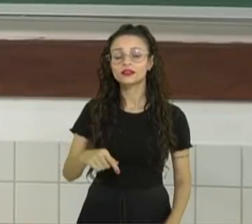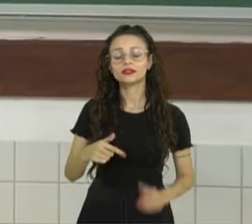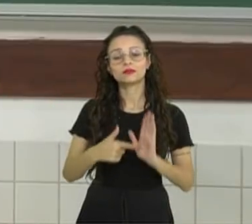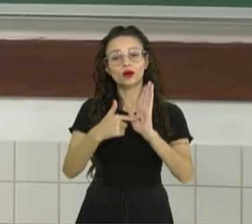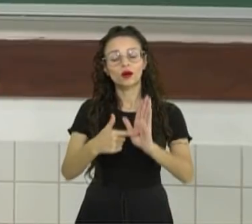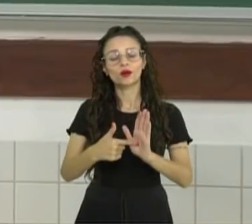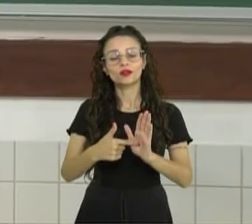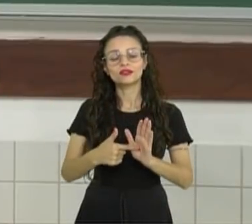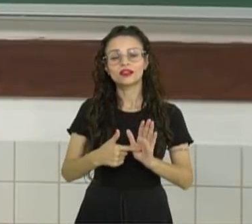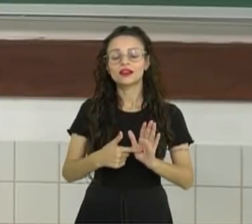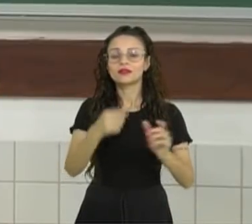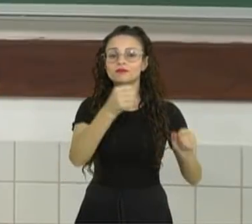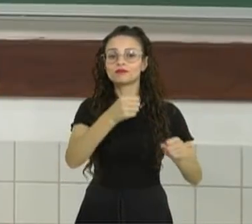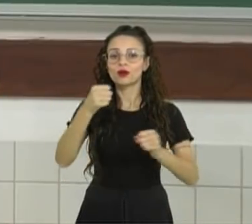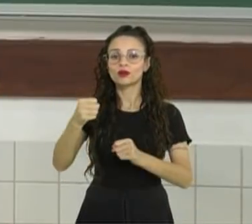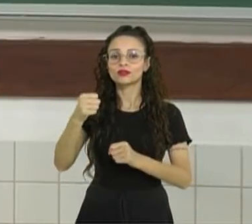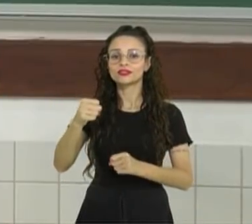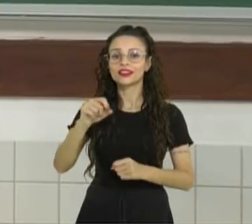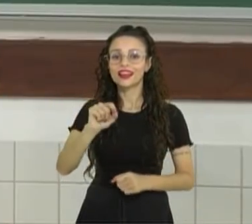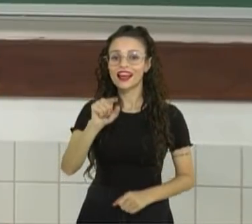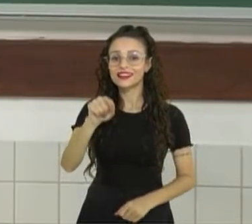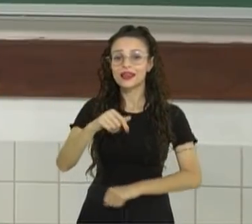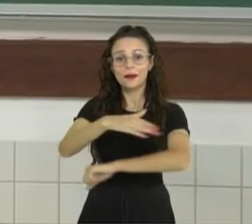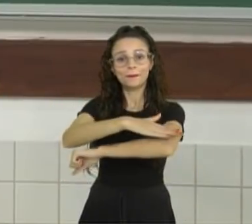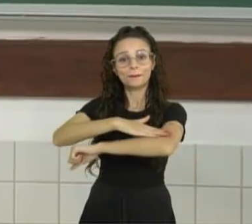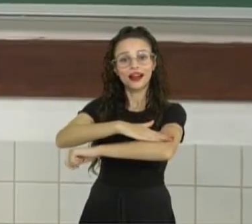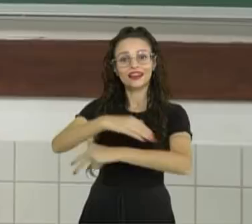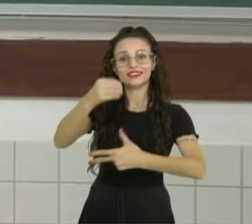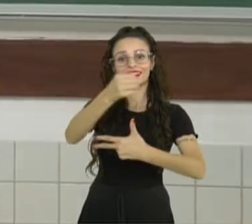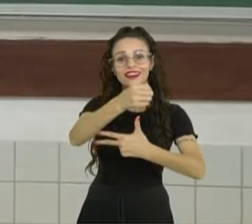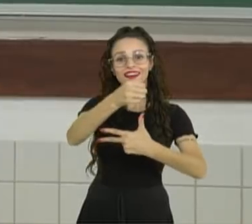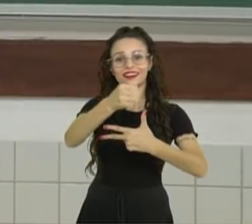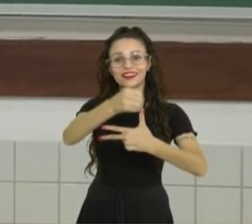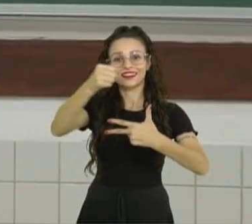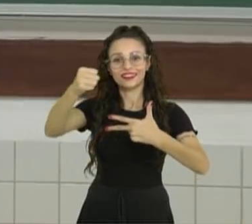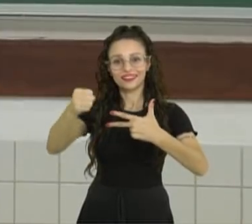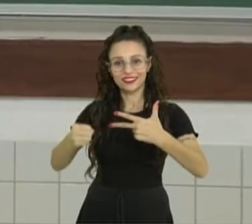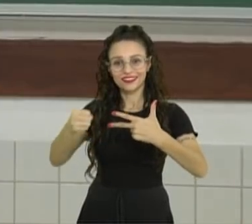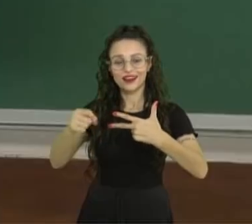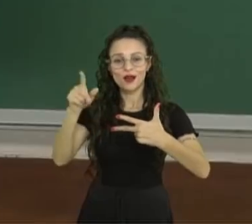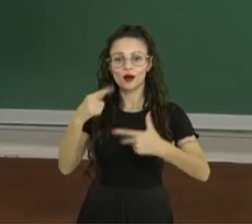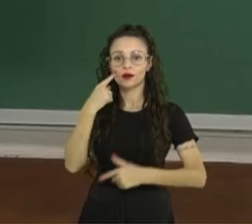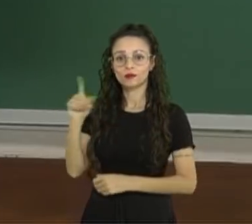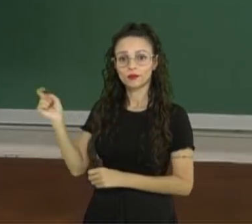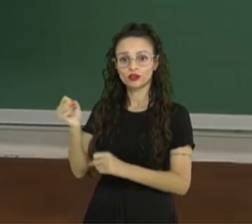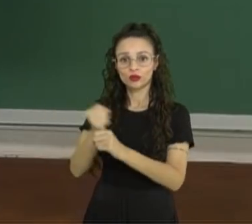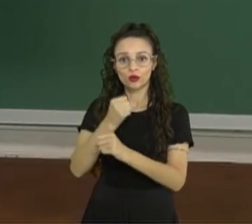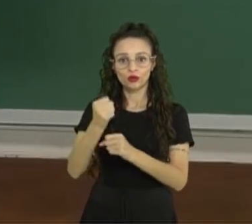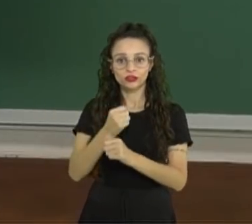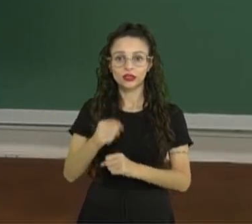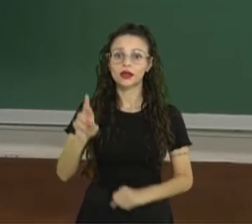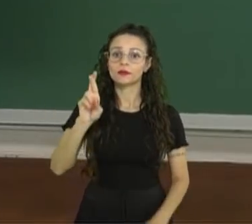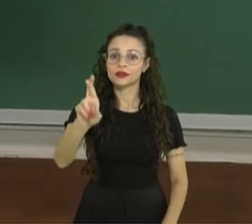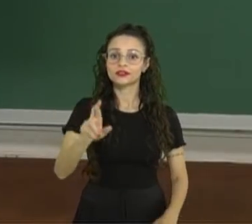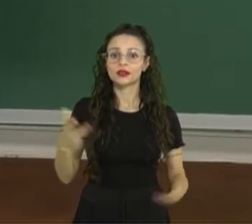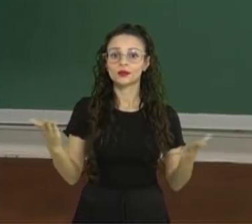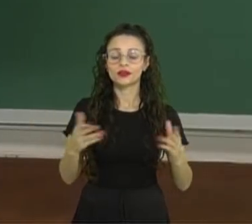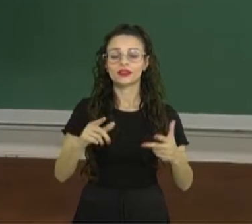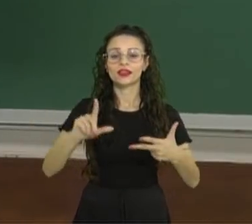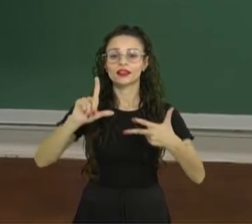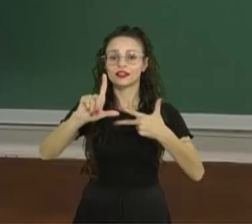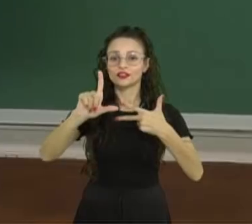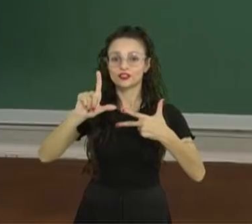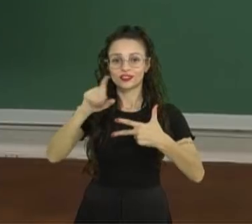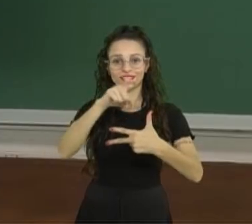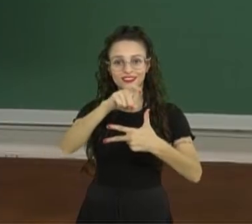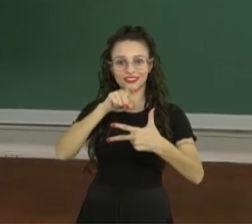inclusive em uma daquelas imagens, é a chamada Praça dos Três Poderes. Aqui que nós estamos vendo aqui é o momento da construção. Ela representaria o legislativo, depois o